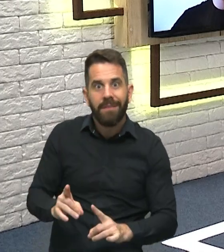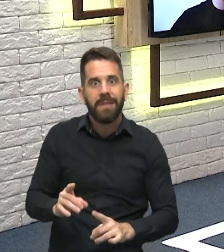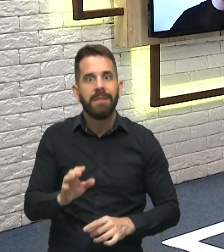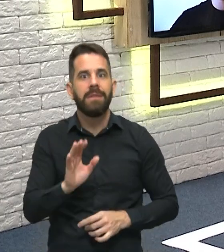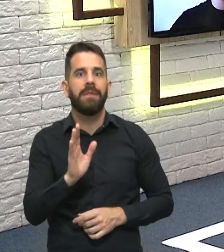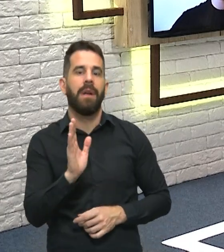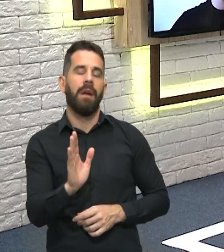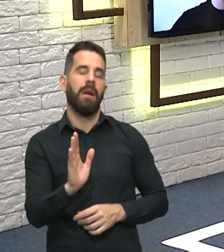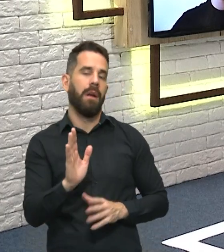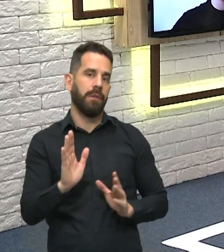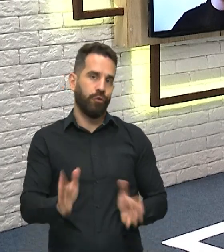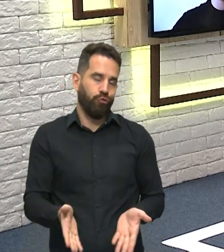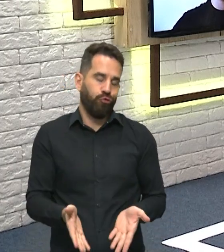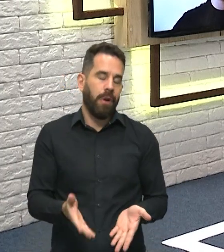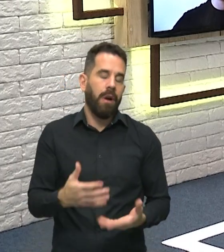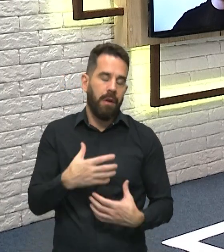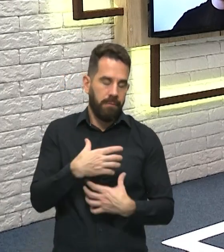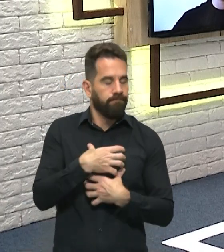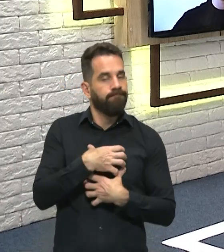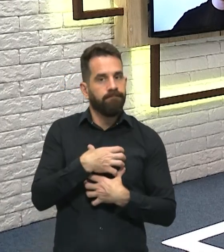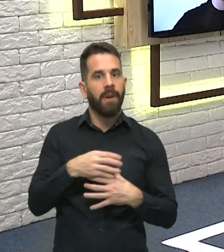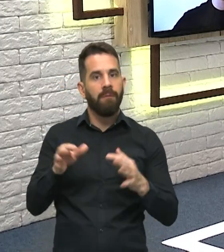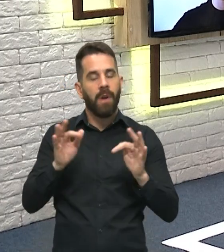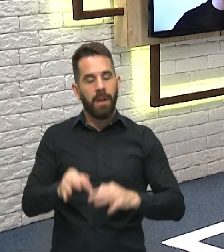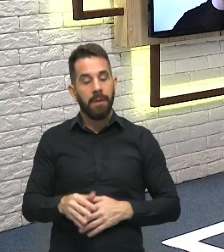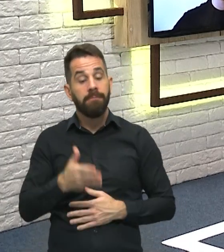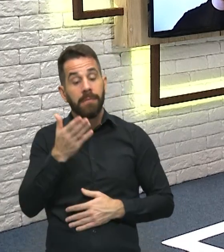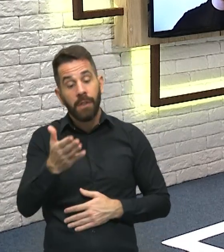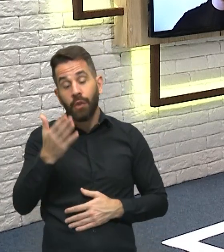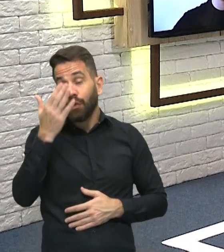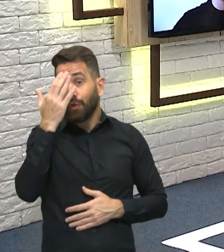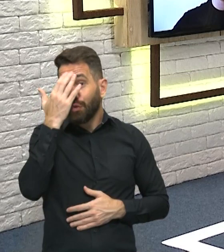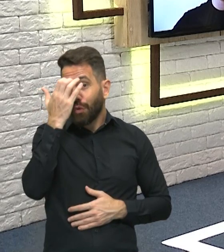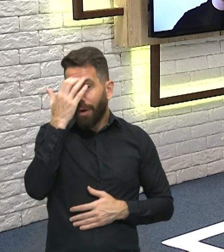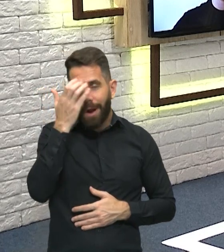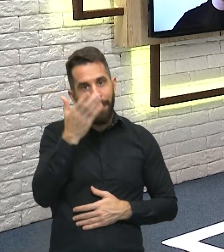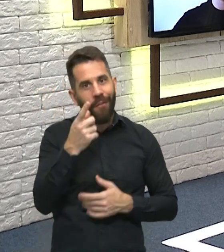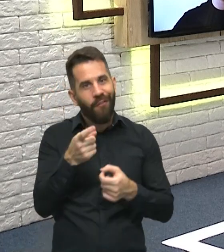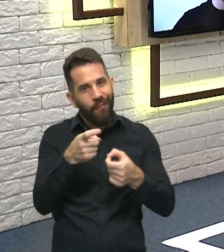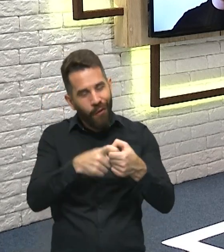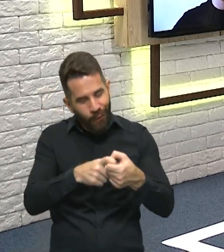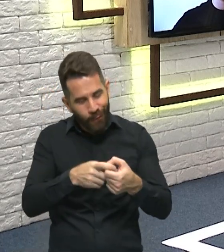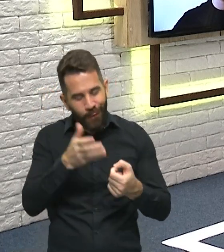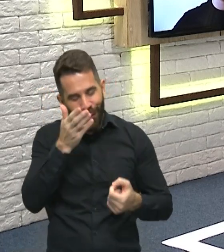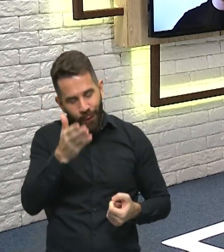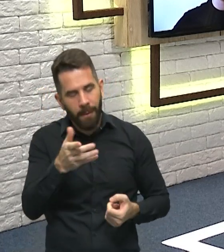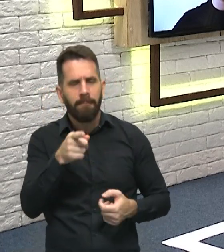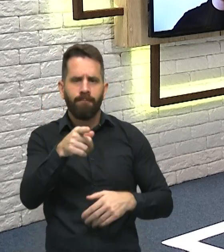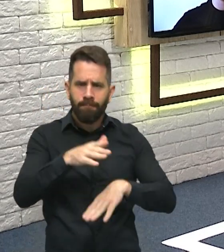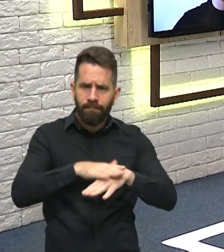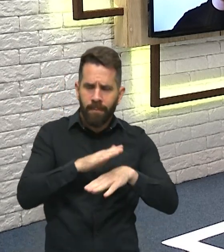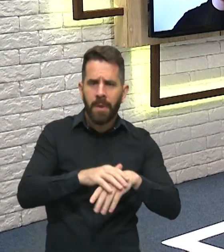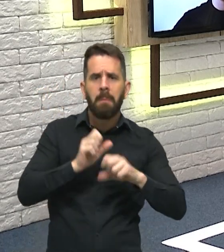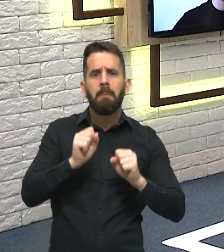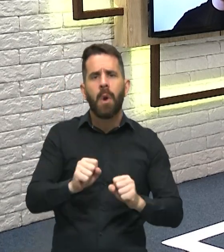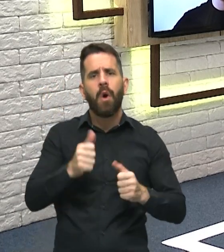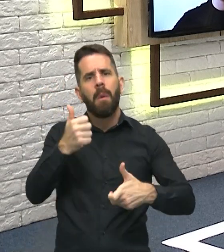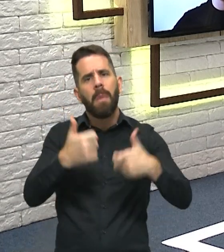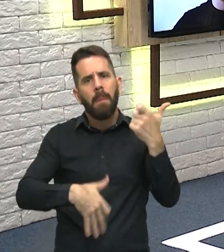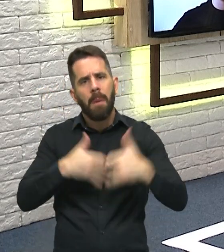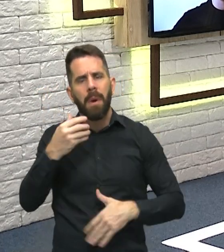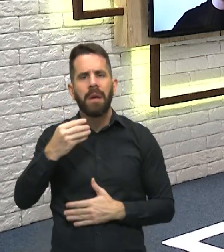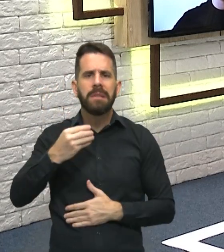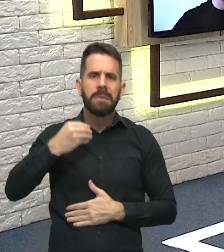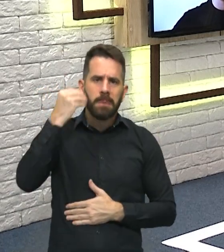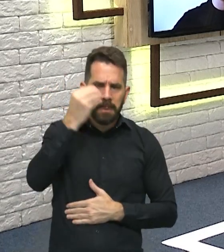João Gabriel e eu vou até pedir para que ele compartilhe dessa experiência dele como uma pessoa com deficiência. Como foi